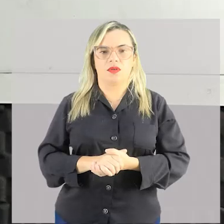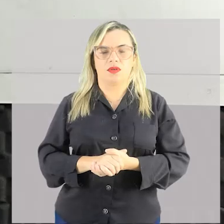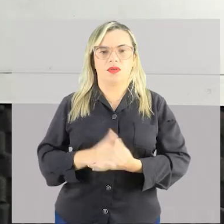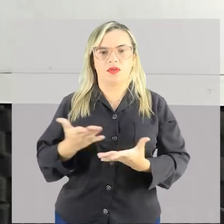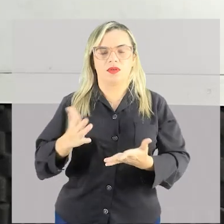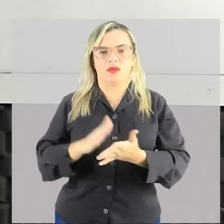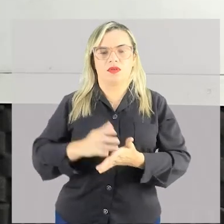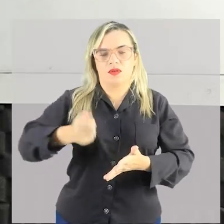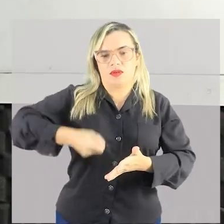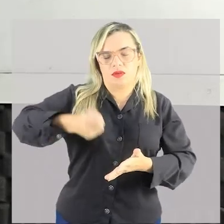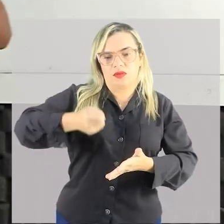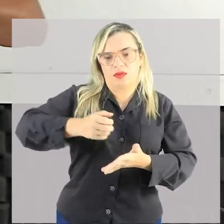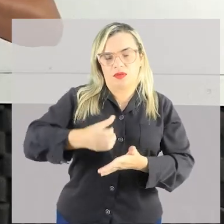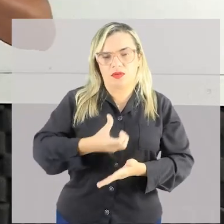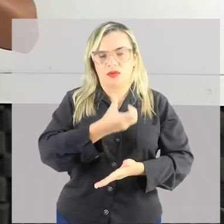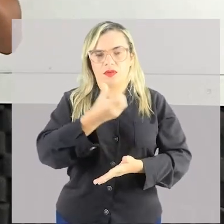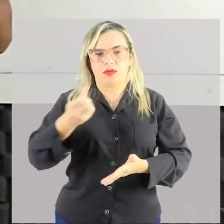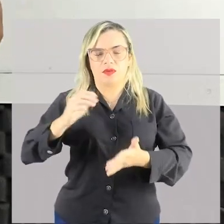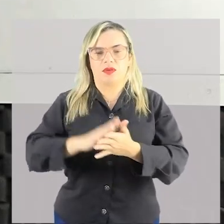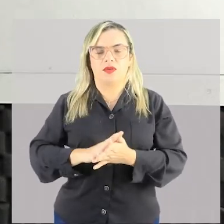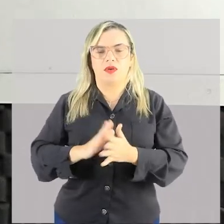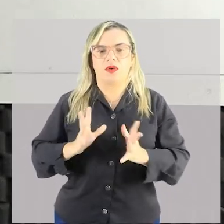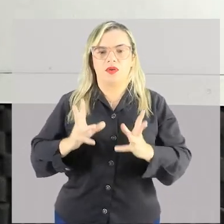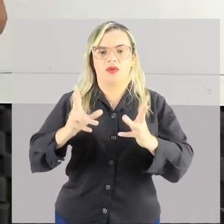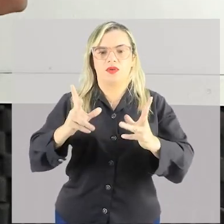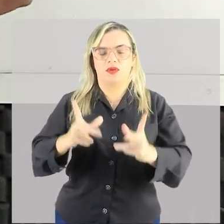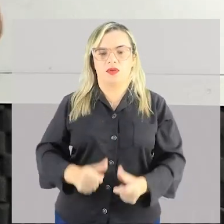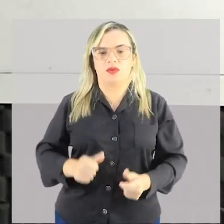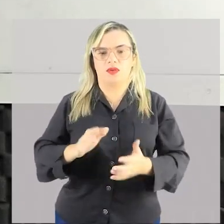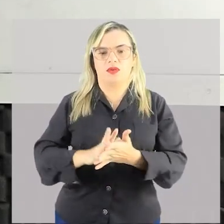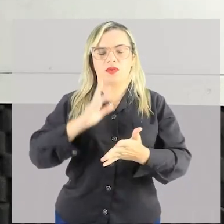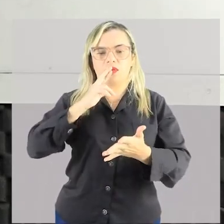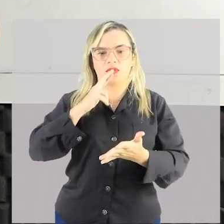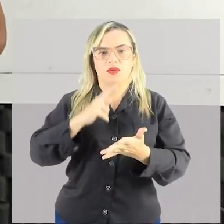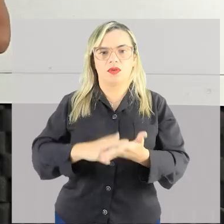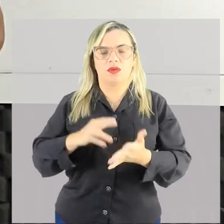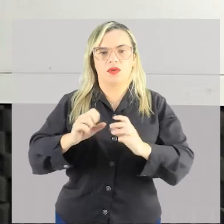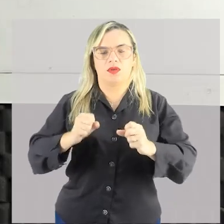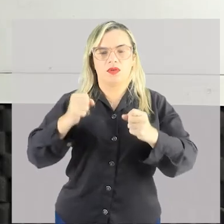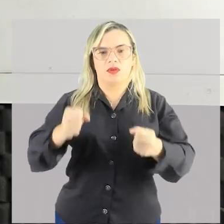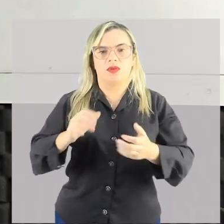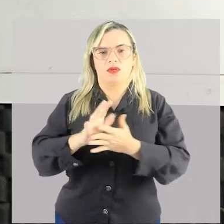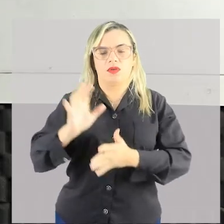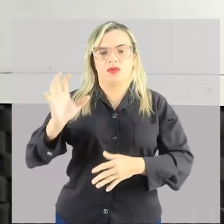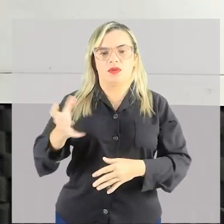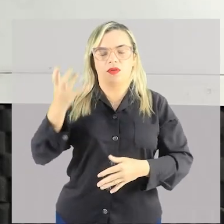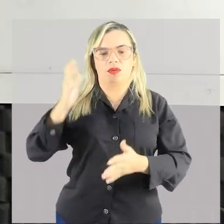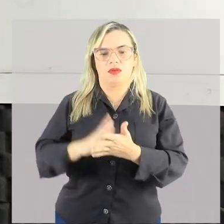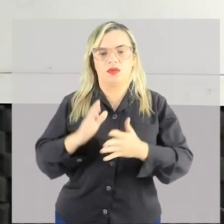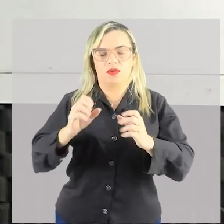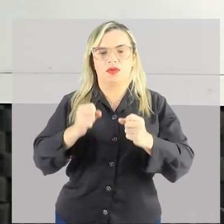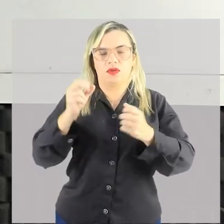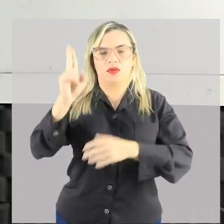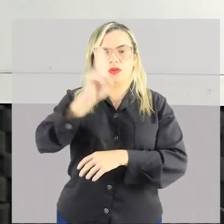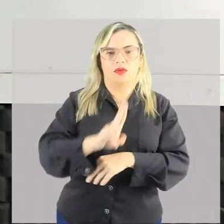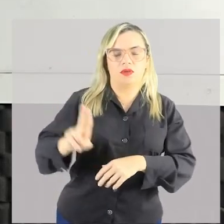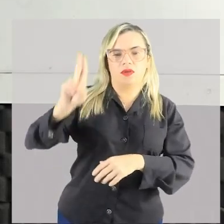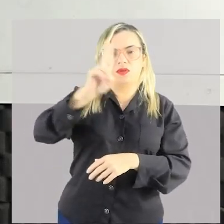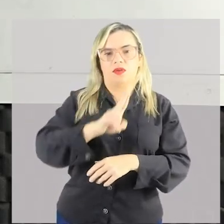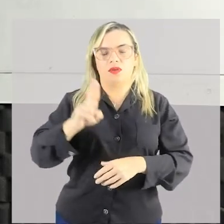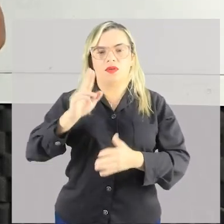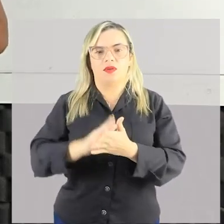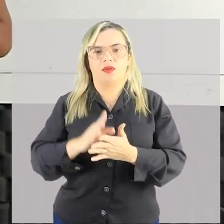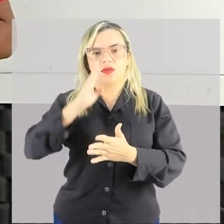dados quais são todos os resultados possíveis de acontecer para isso né Você pode usar o princípio